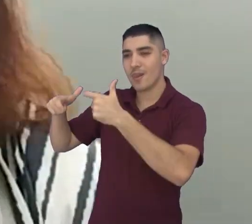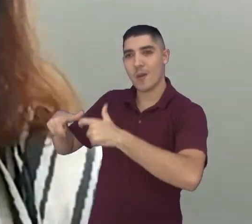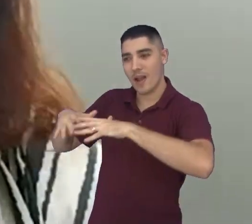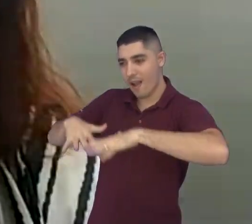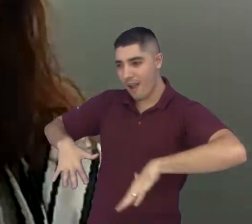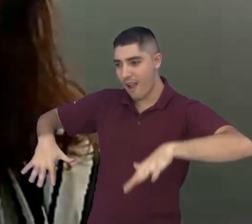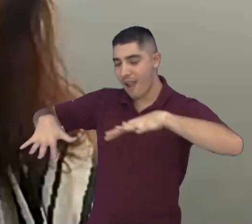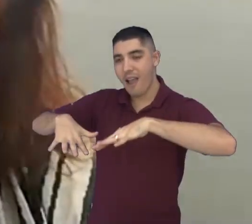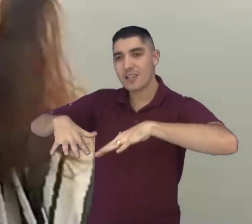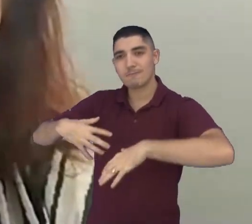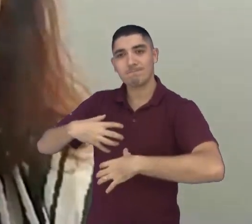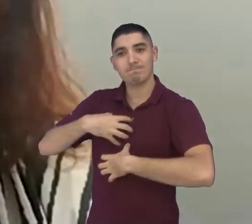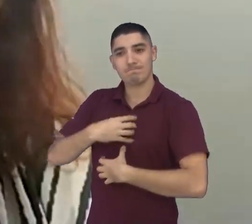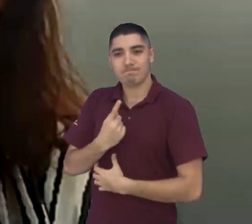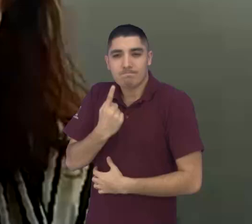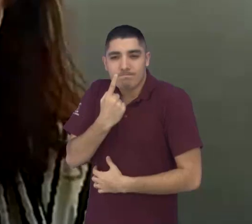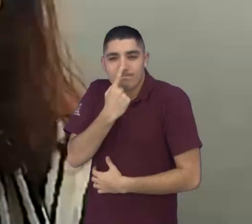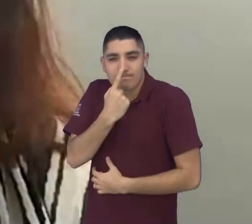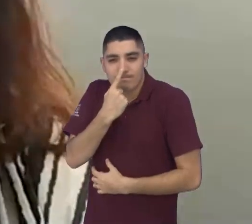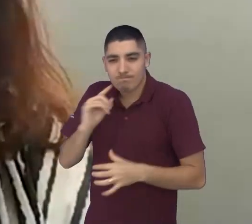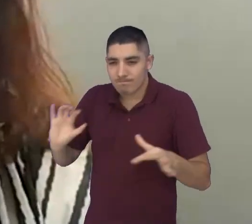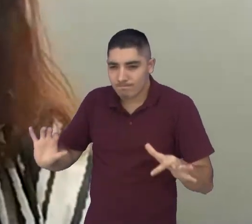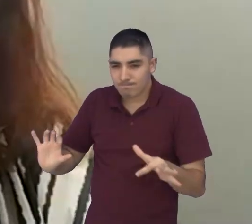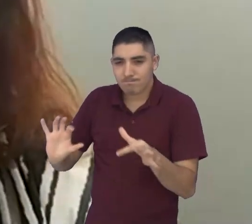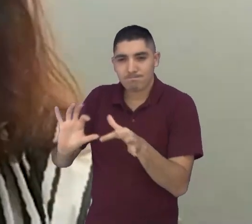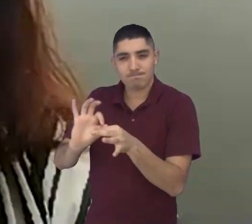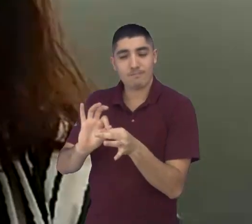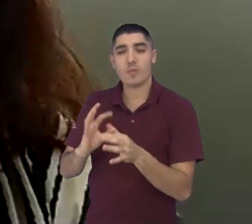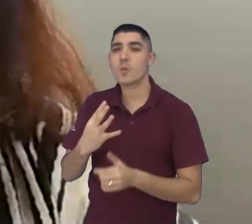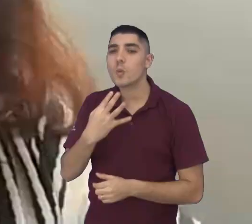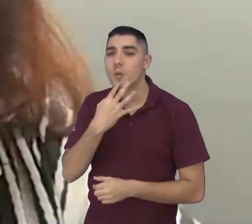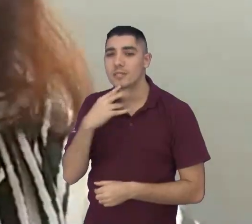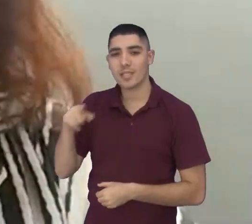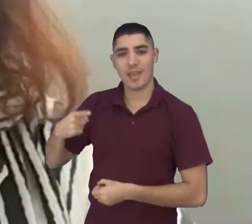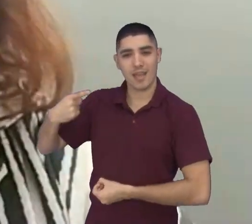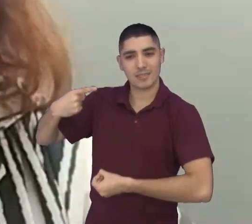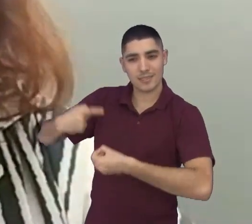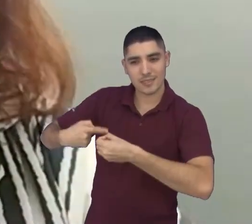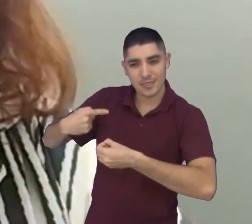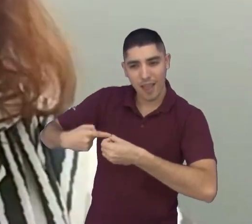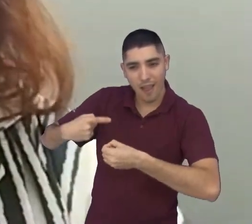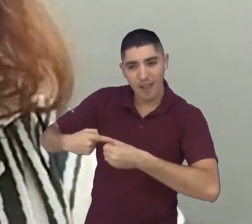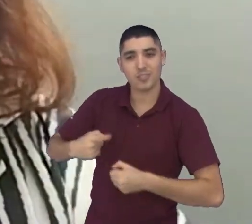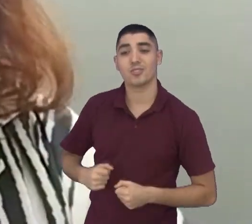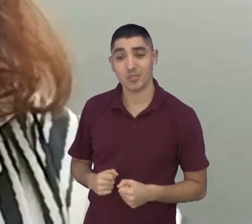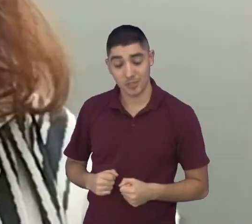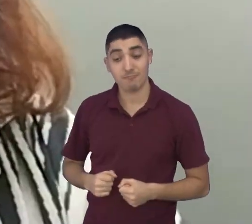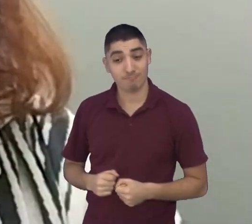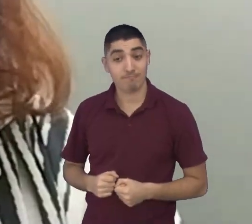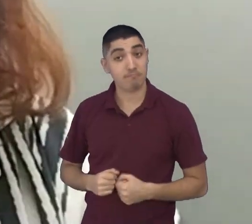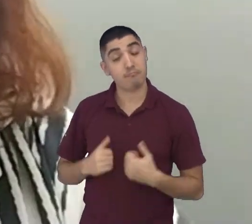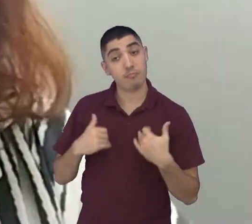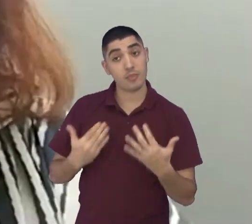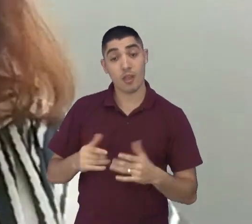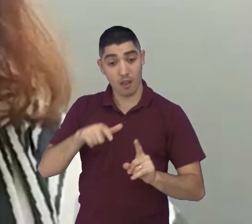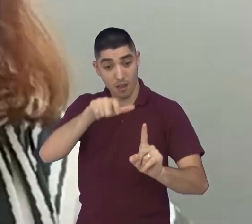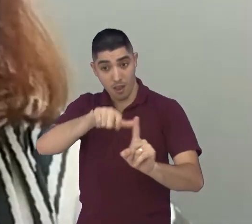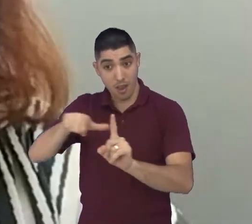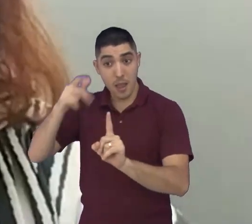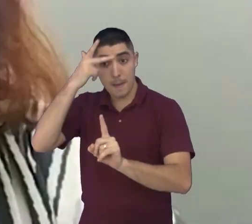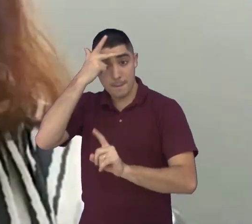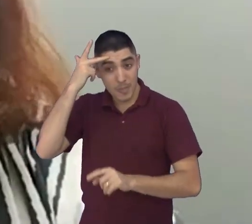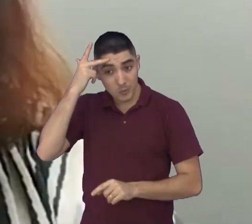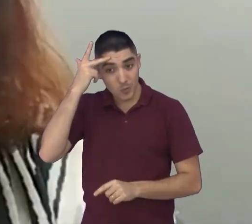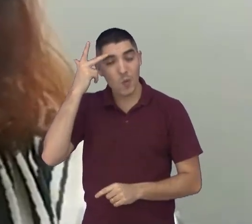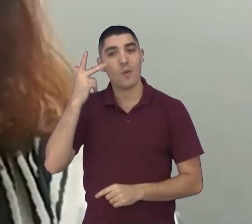com a cidade onde ele vive e, de uma certa forma, então, ele produz